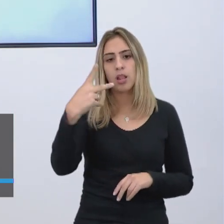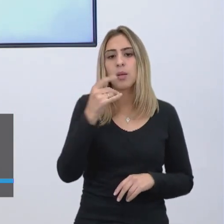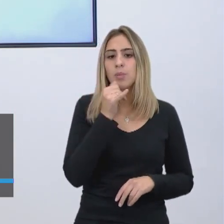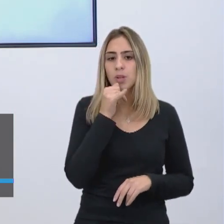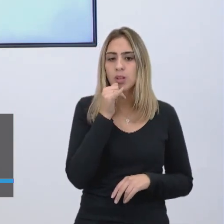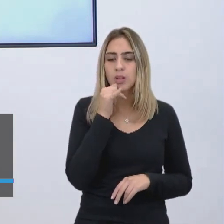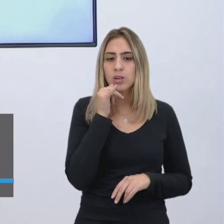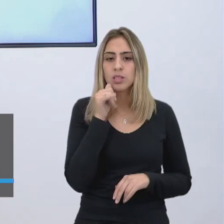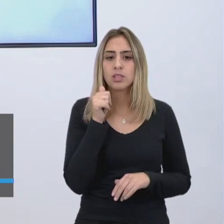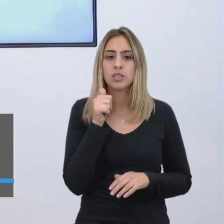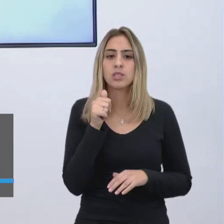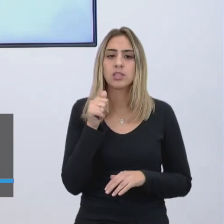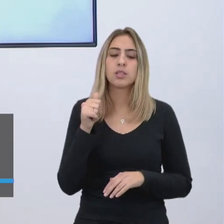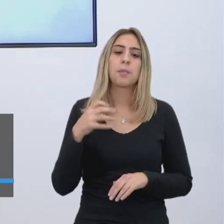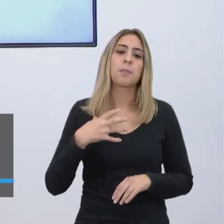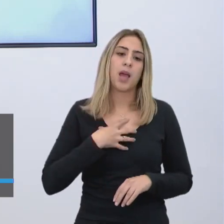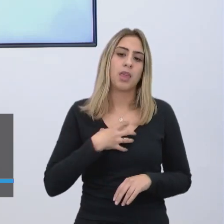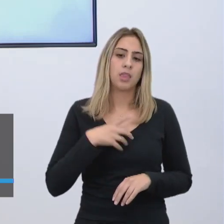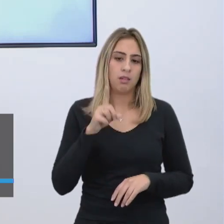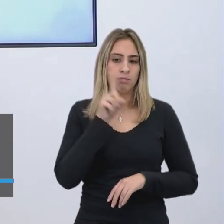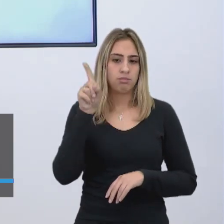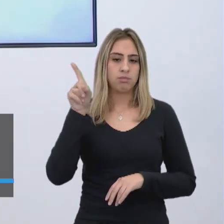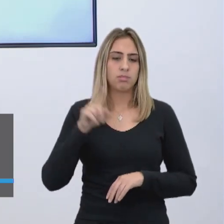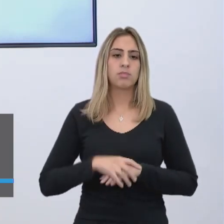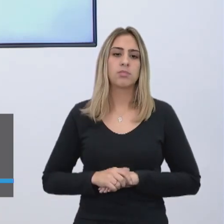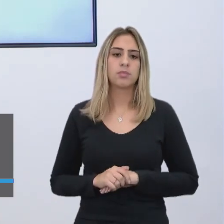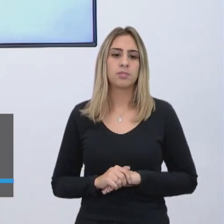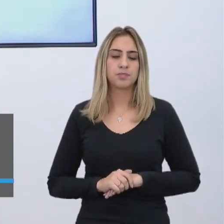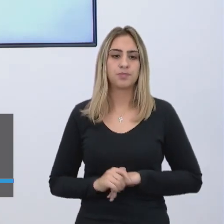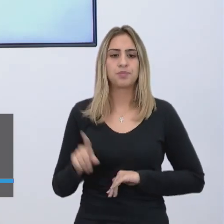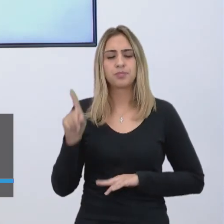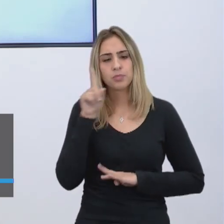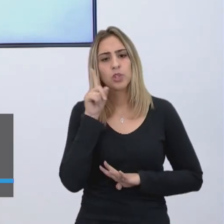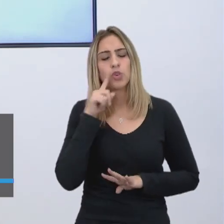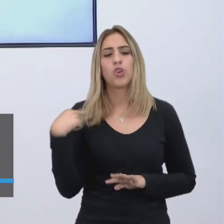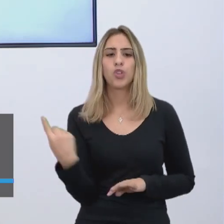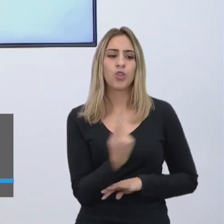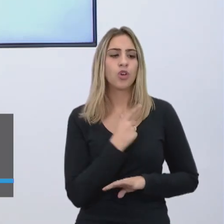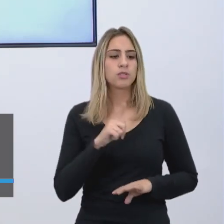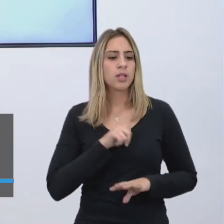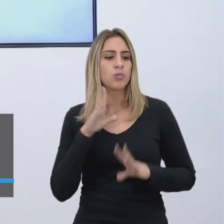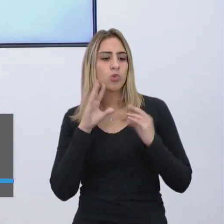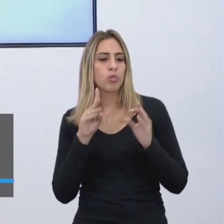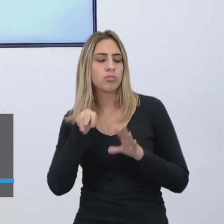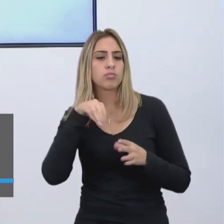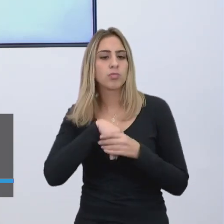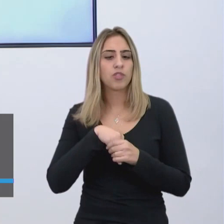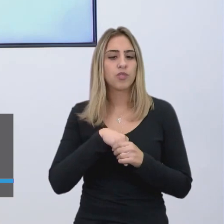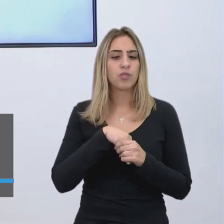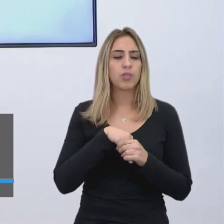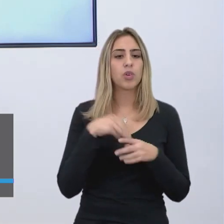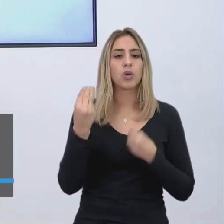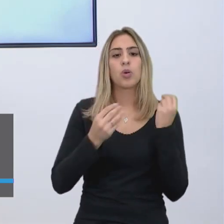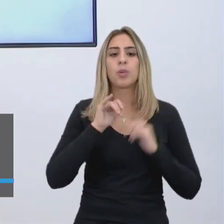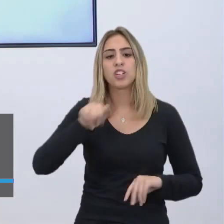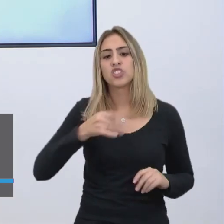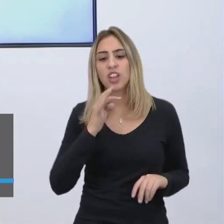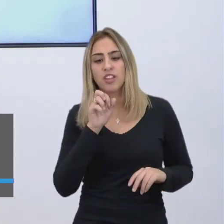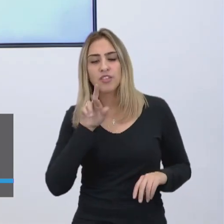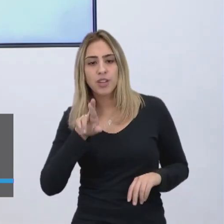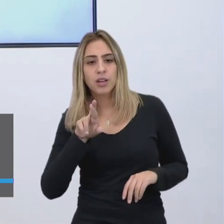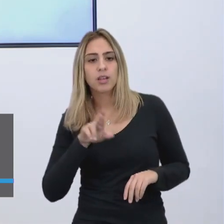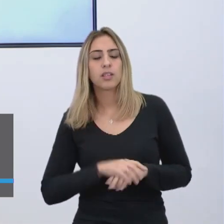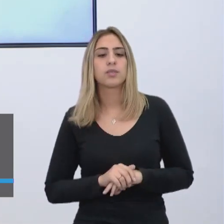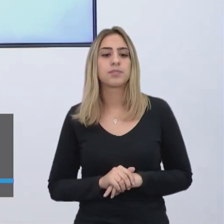exemplo, de Salvador, que é da onde ela veio. Todos os dias nós temos esses migrantes fixos, como a Jennifer e o Ricardinho,